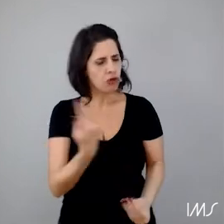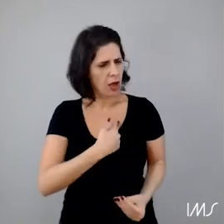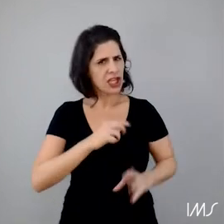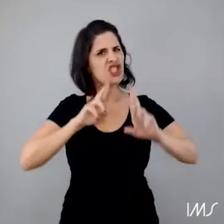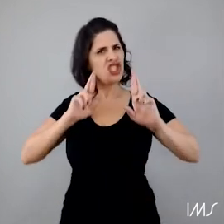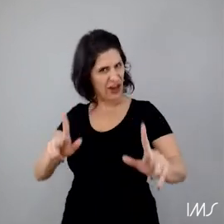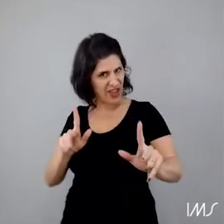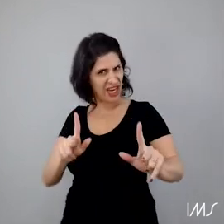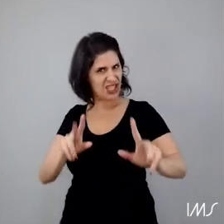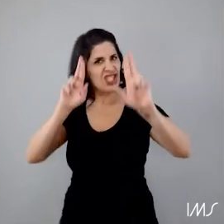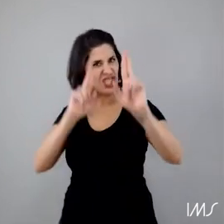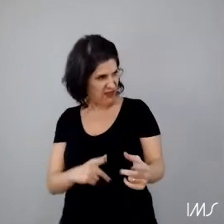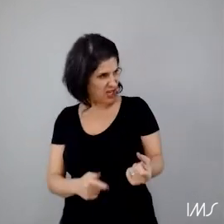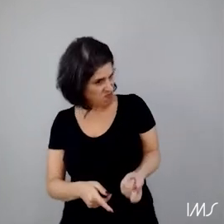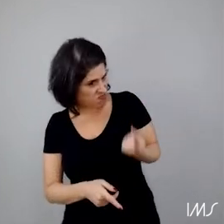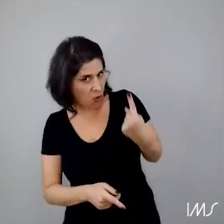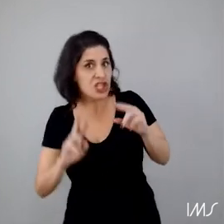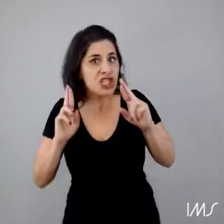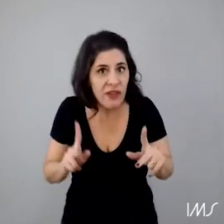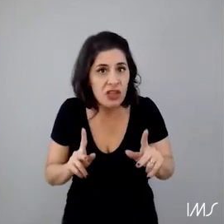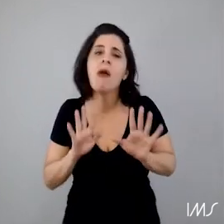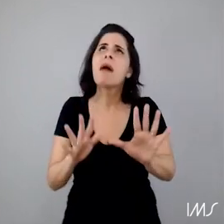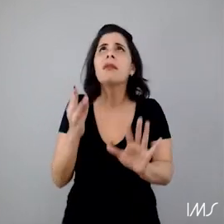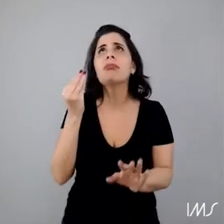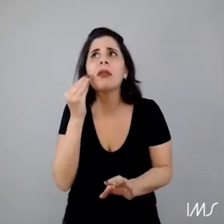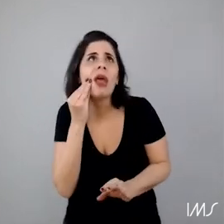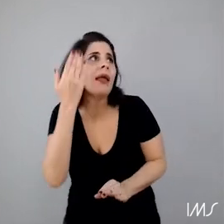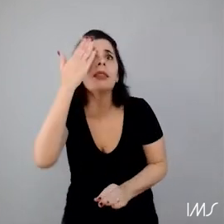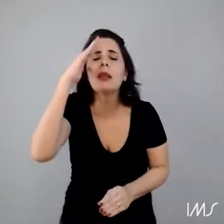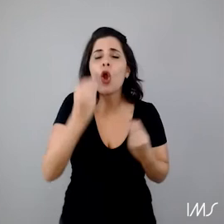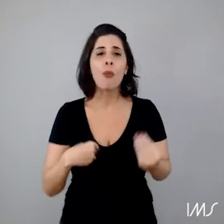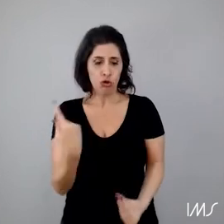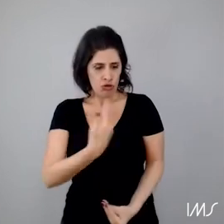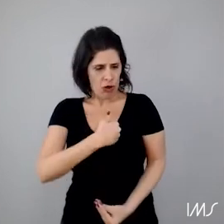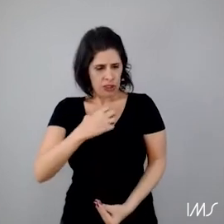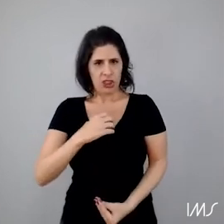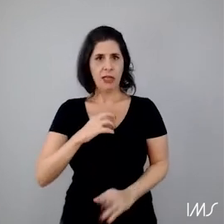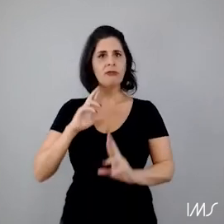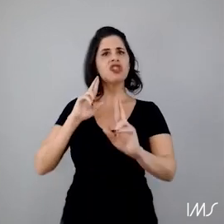exotismo aparecia na fotografia, como ele se